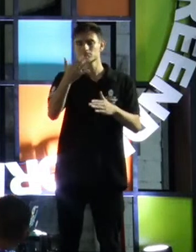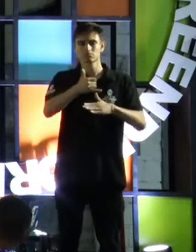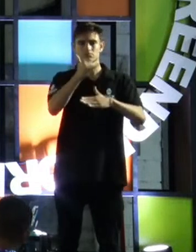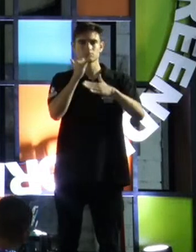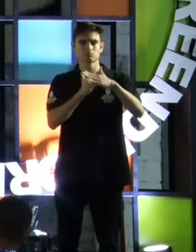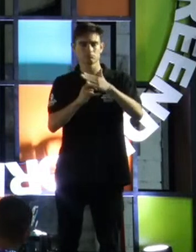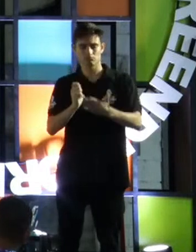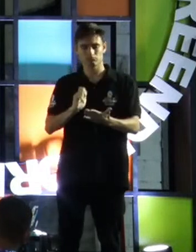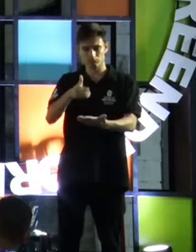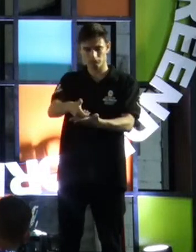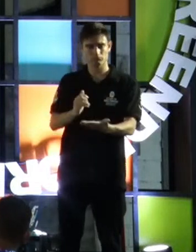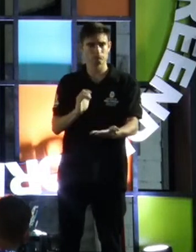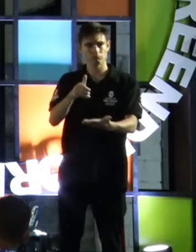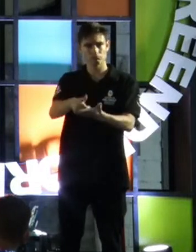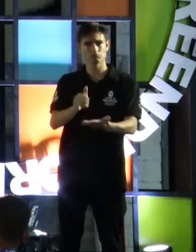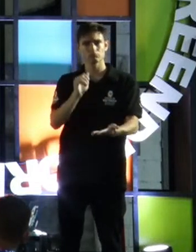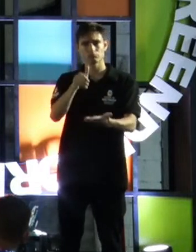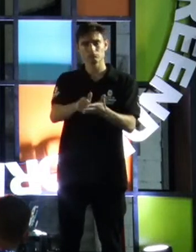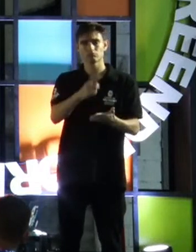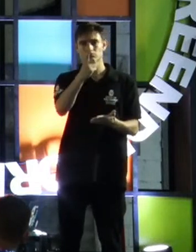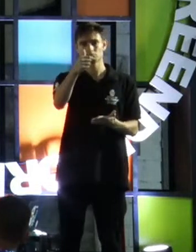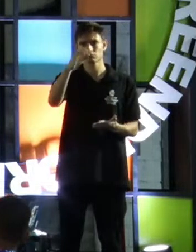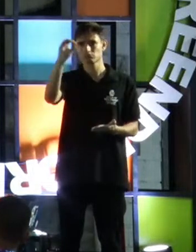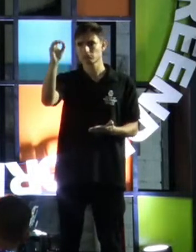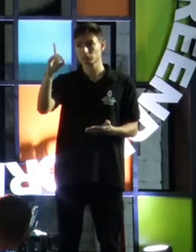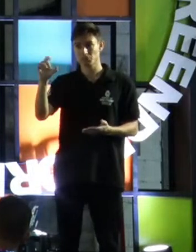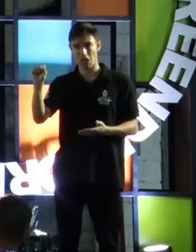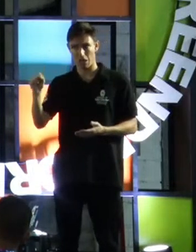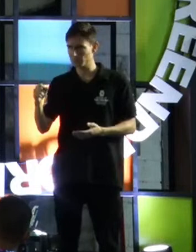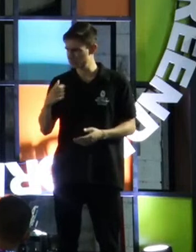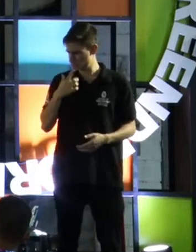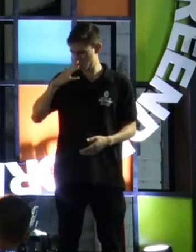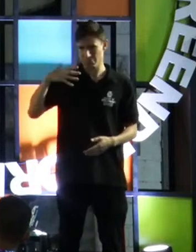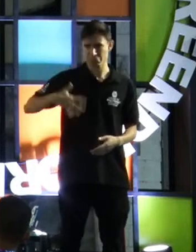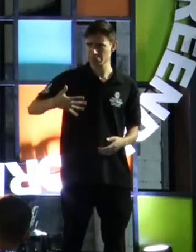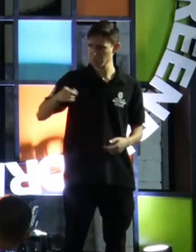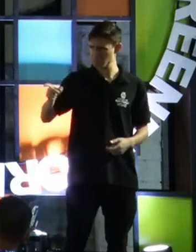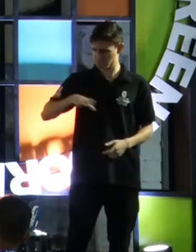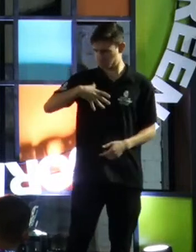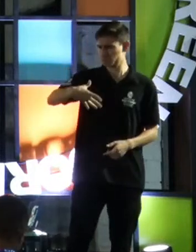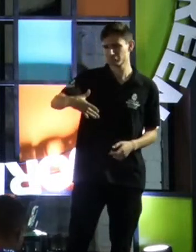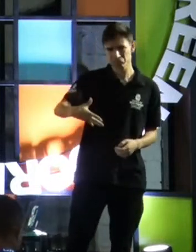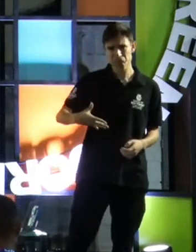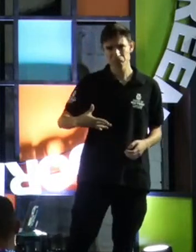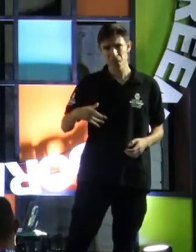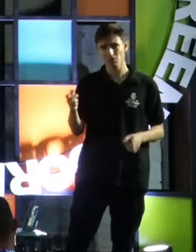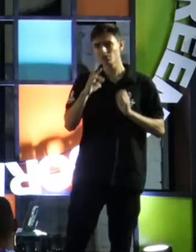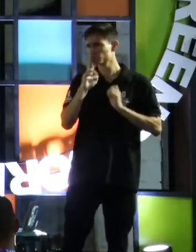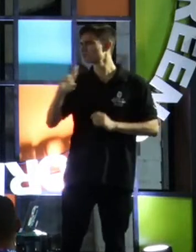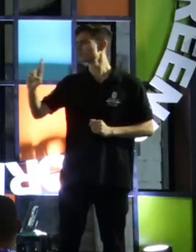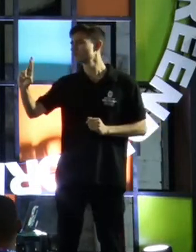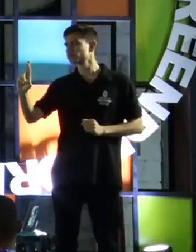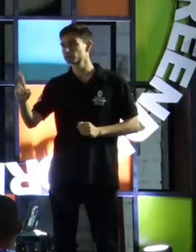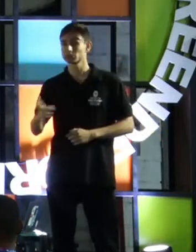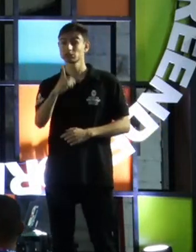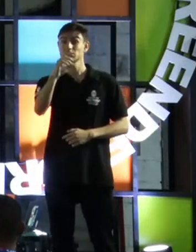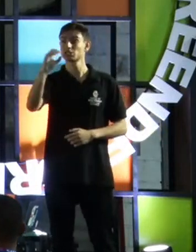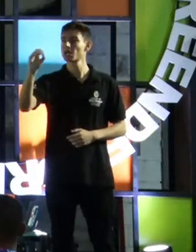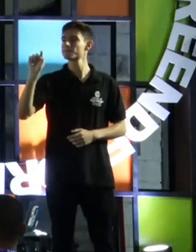precisa investir para resolver os 17 ODS? Eu, taca peste, bicho, valente danado. Aí a Deloitte foi e respondeu, 100